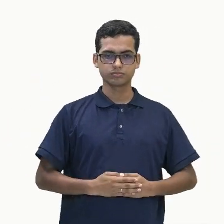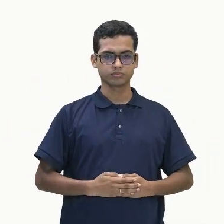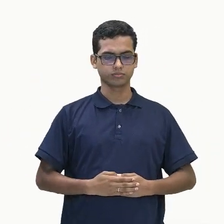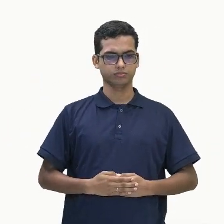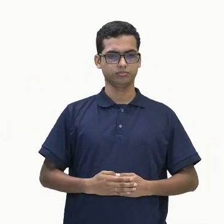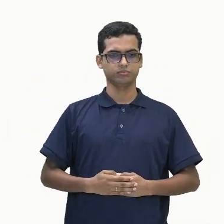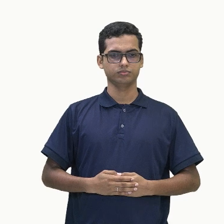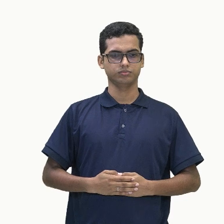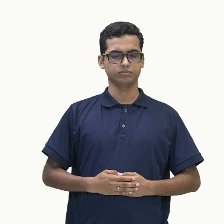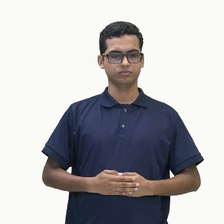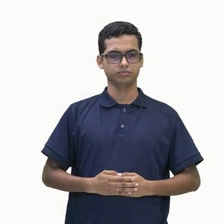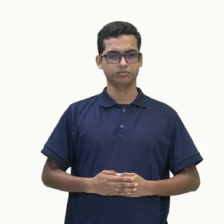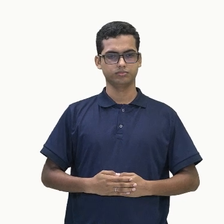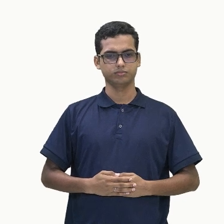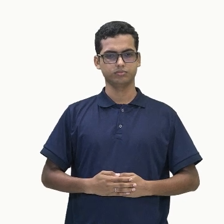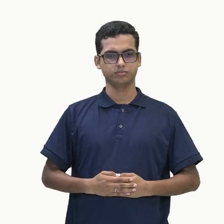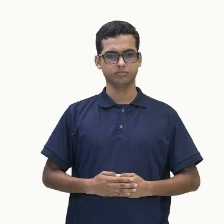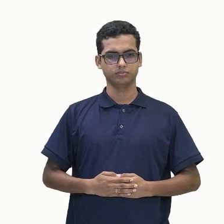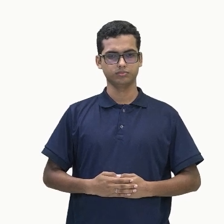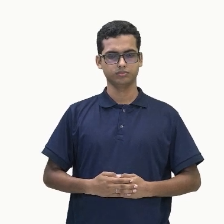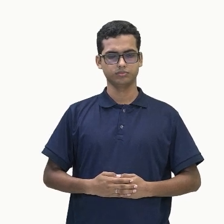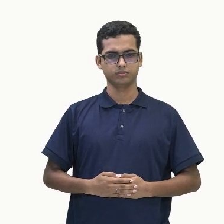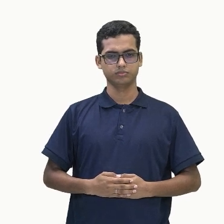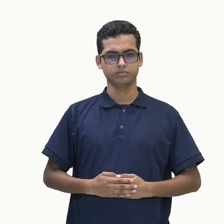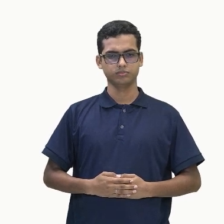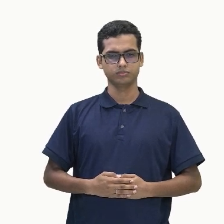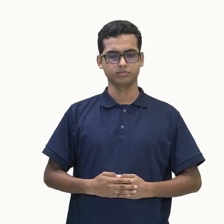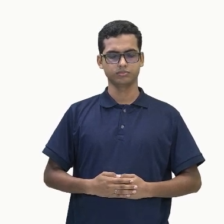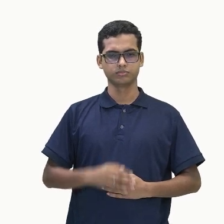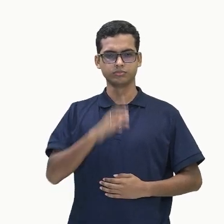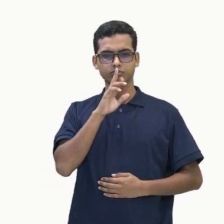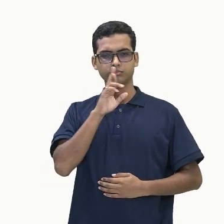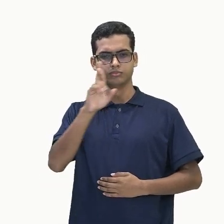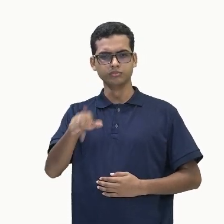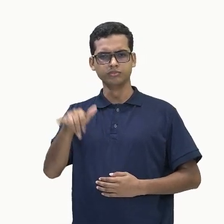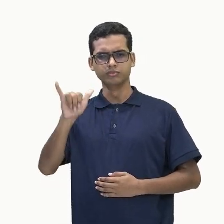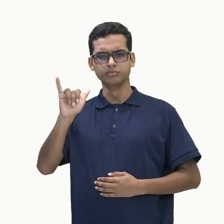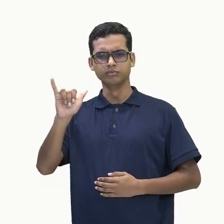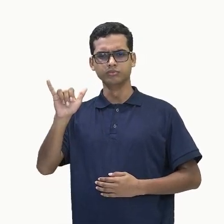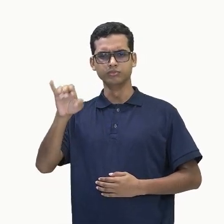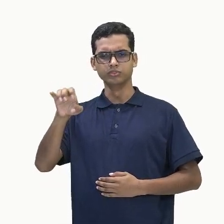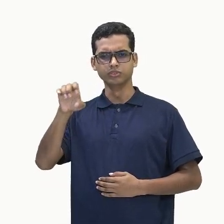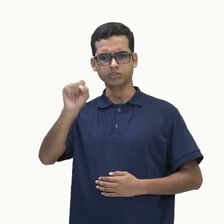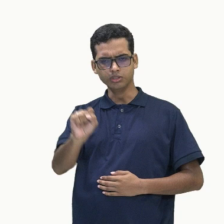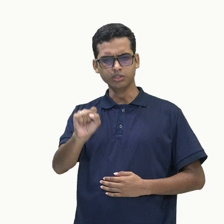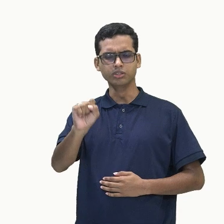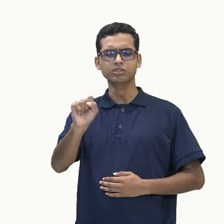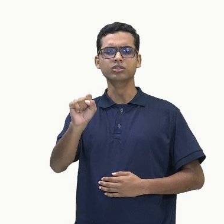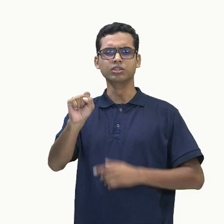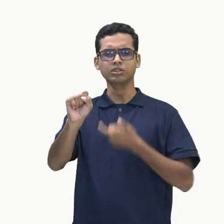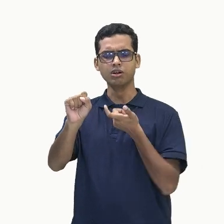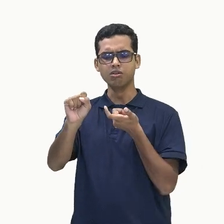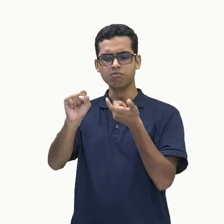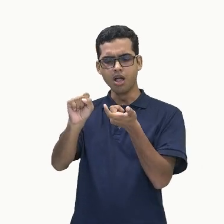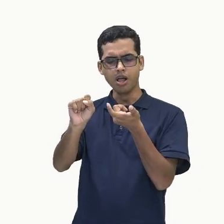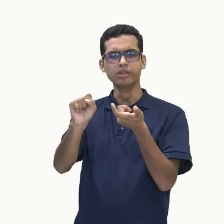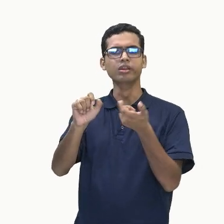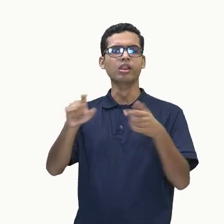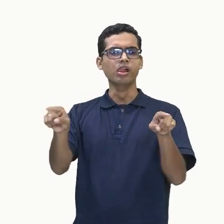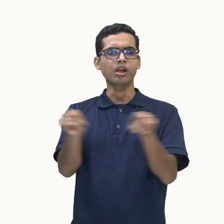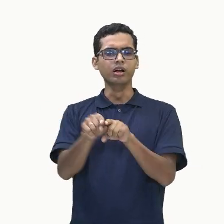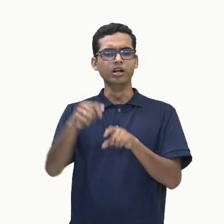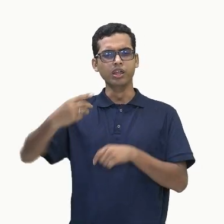home? Yes. Aqui eu vou ter que completar com o verb to be, né? E lá no finalzinho. Olha aqui a terceira.